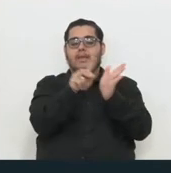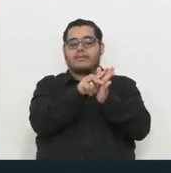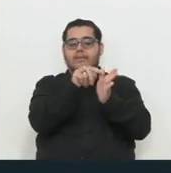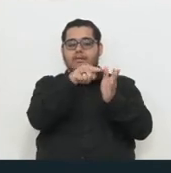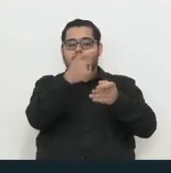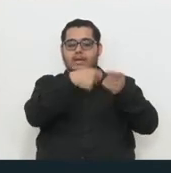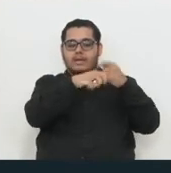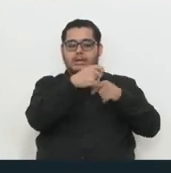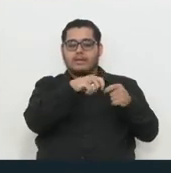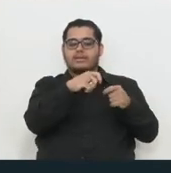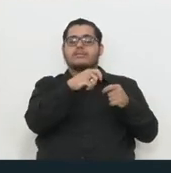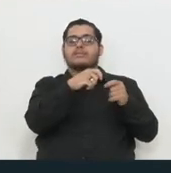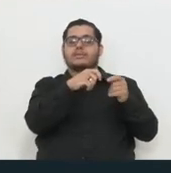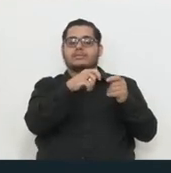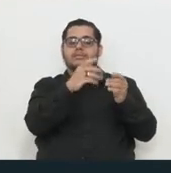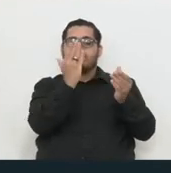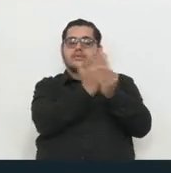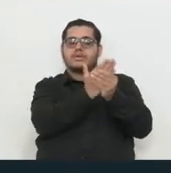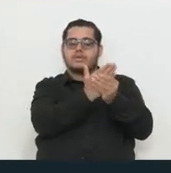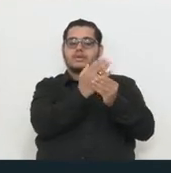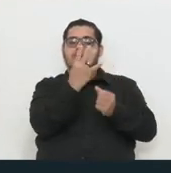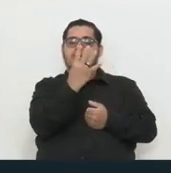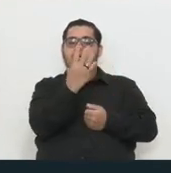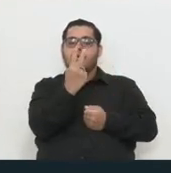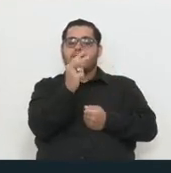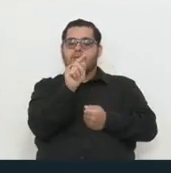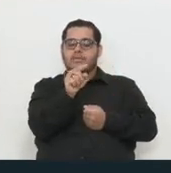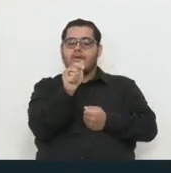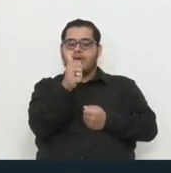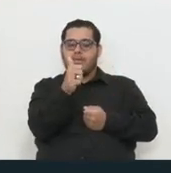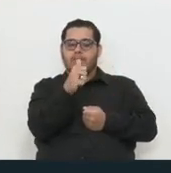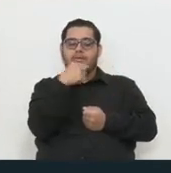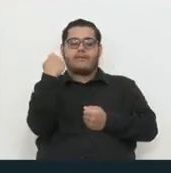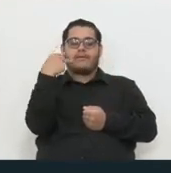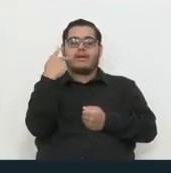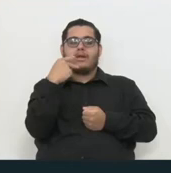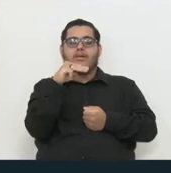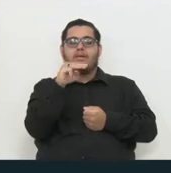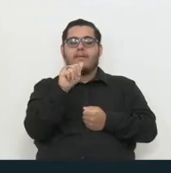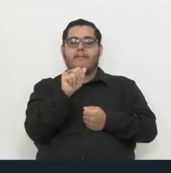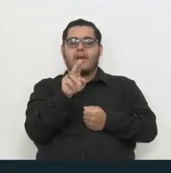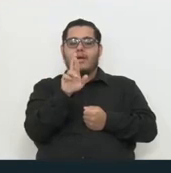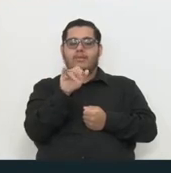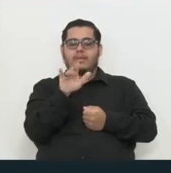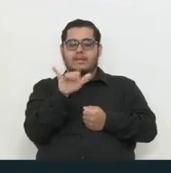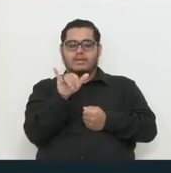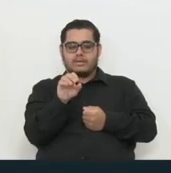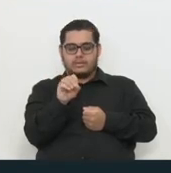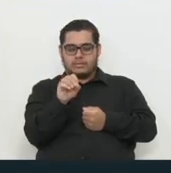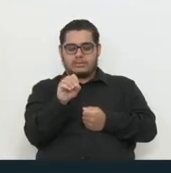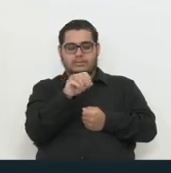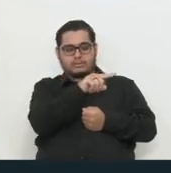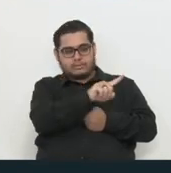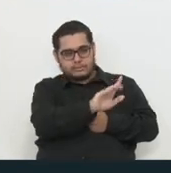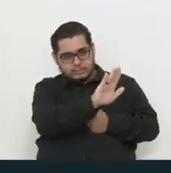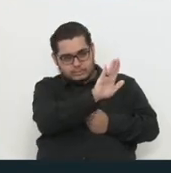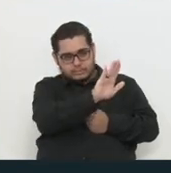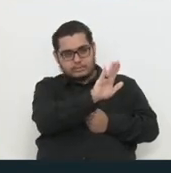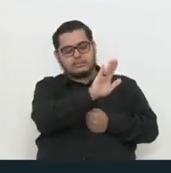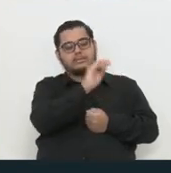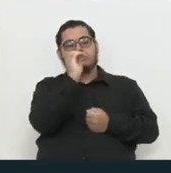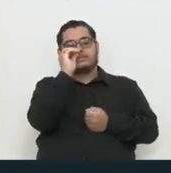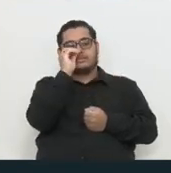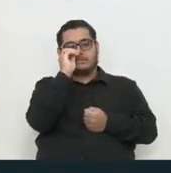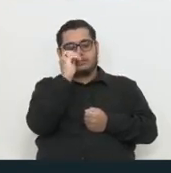42.11 de 2022 autor Vereador Maurício brinquinho pela ordem Vereador